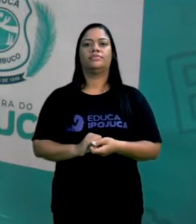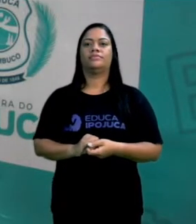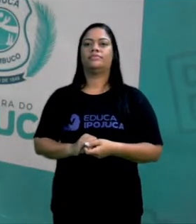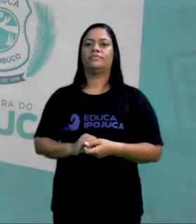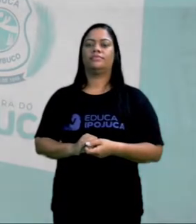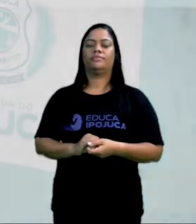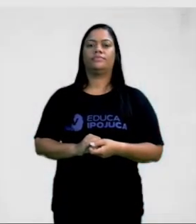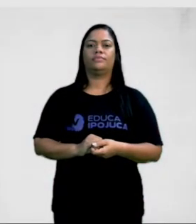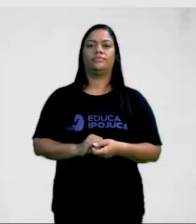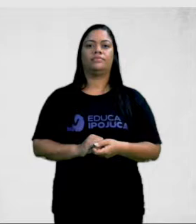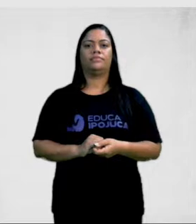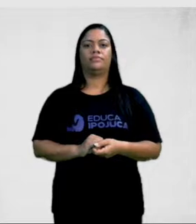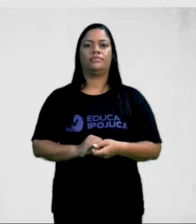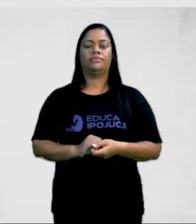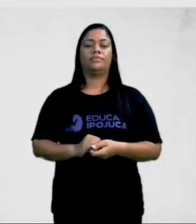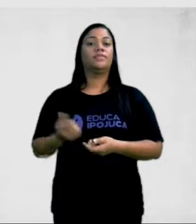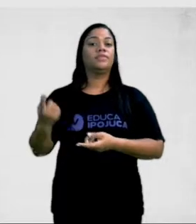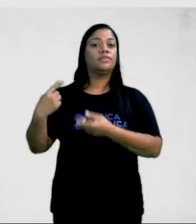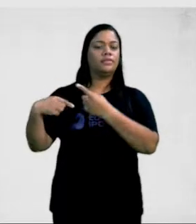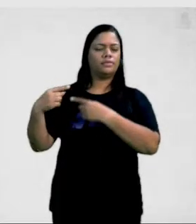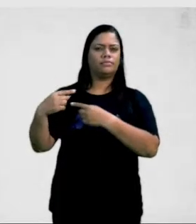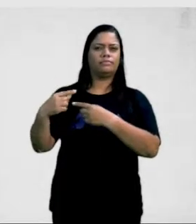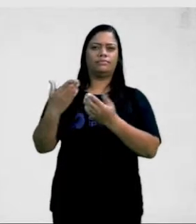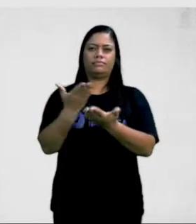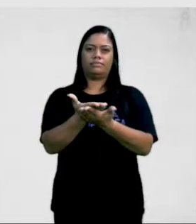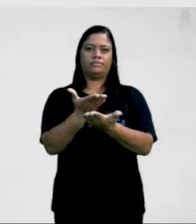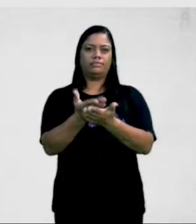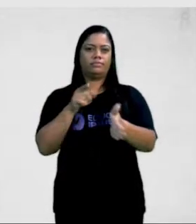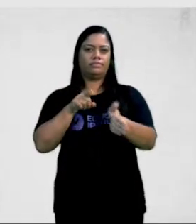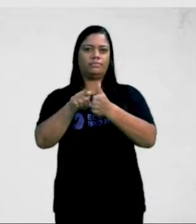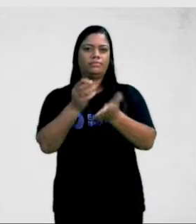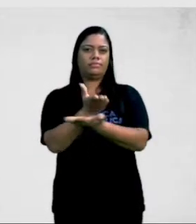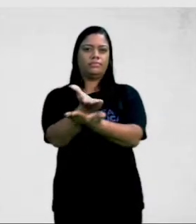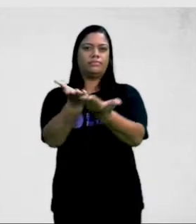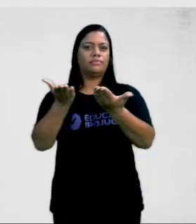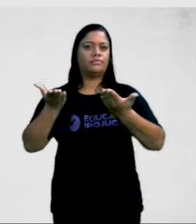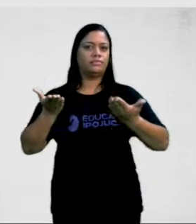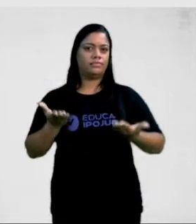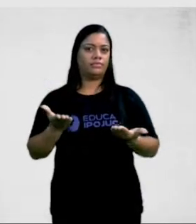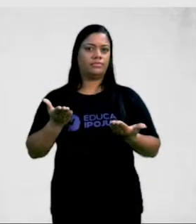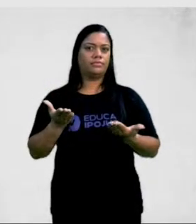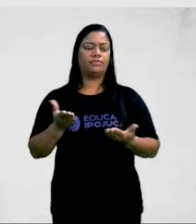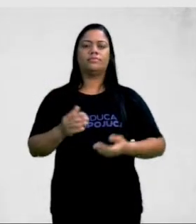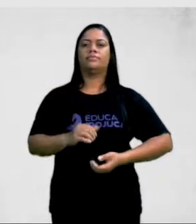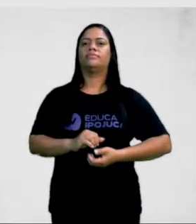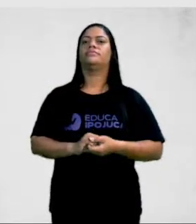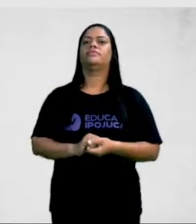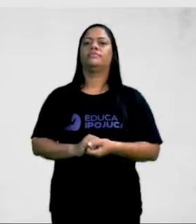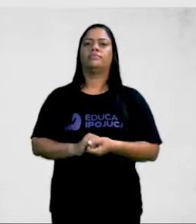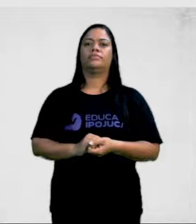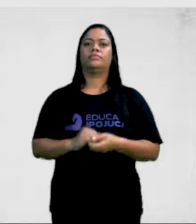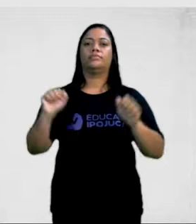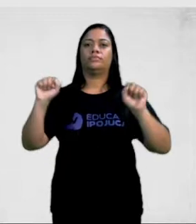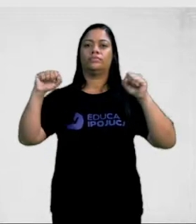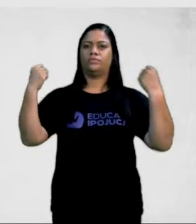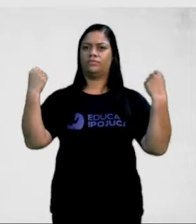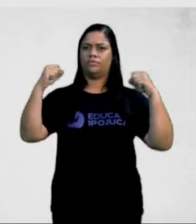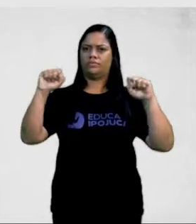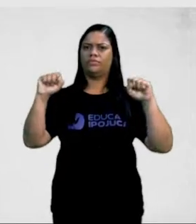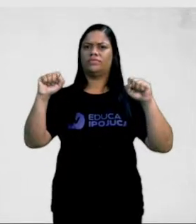anterior. Bom, no nosso encontro anterior eu perguntei, né, sobre a ginástica geral, pedi para que